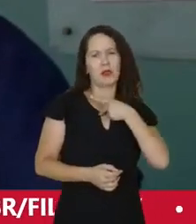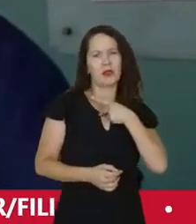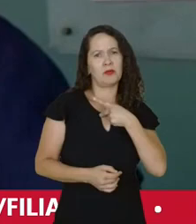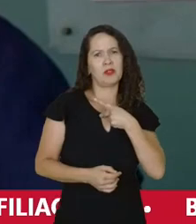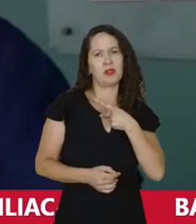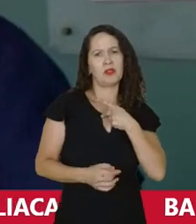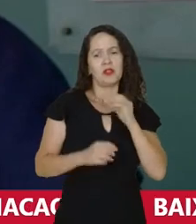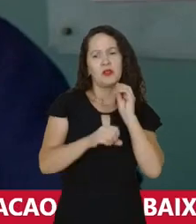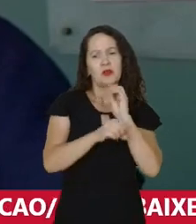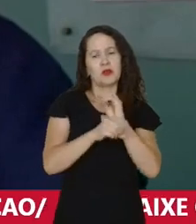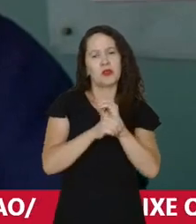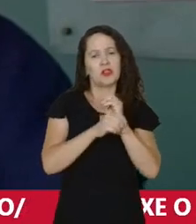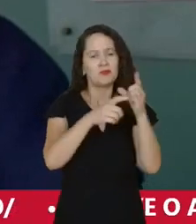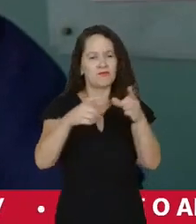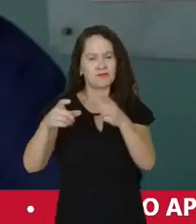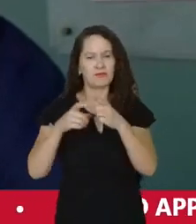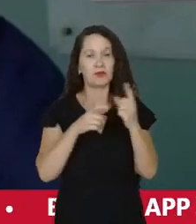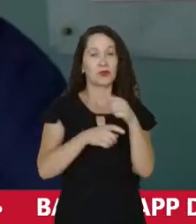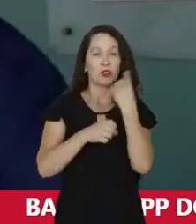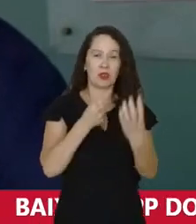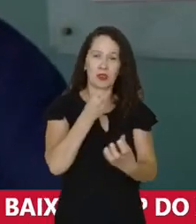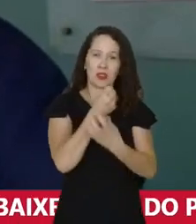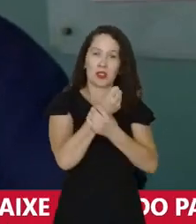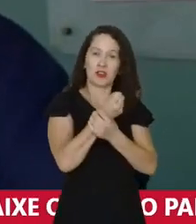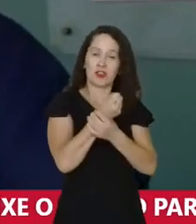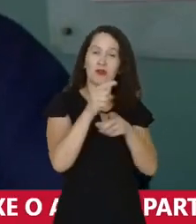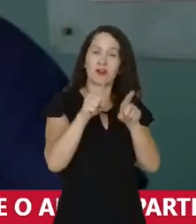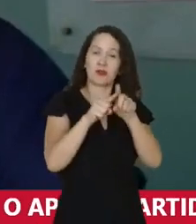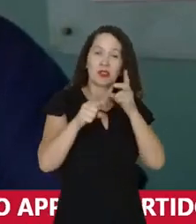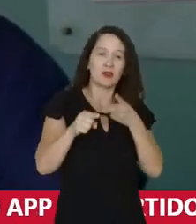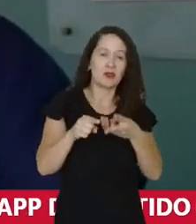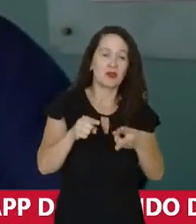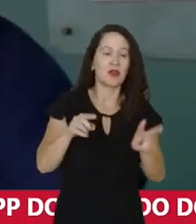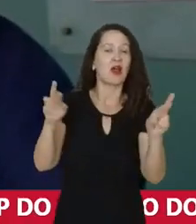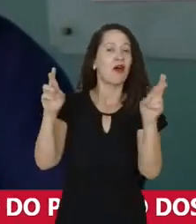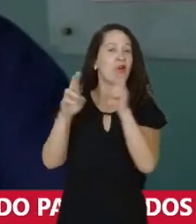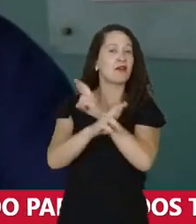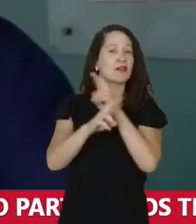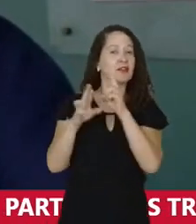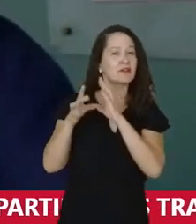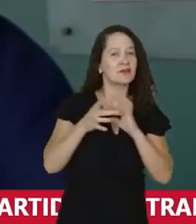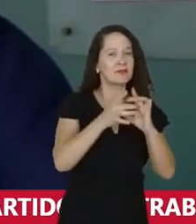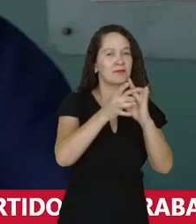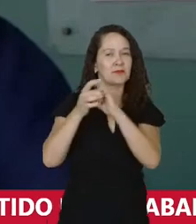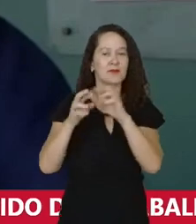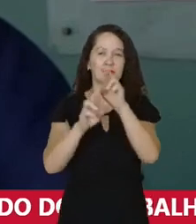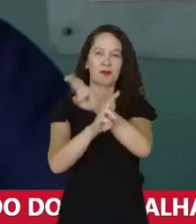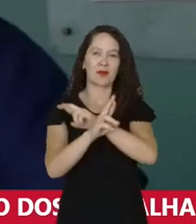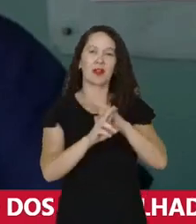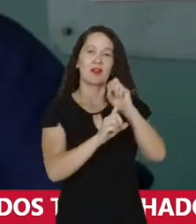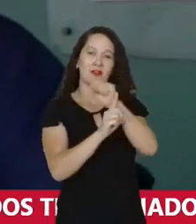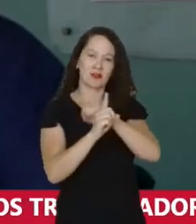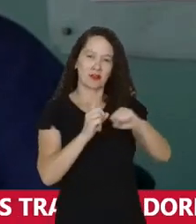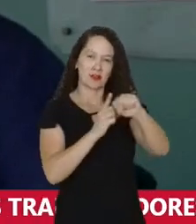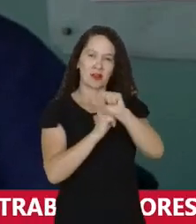os territórios, somos nós que garantimos a construção das relações e dos vínculos sociais e